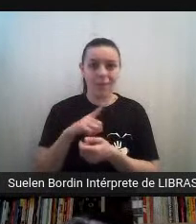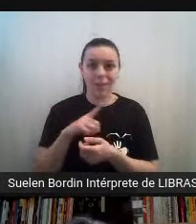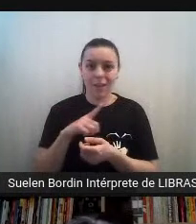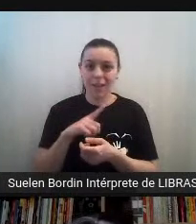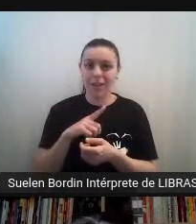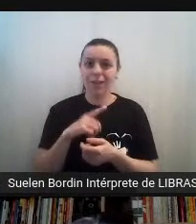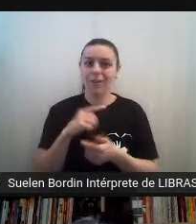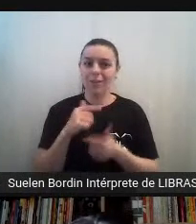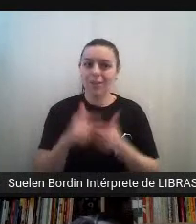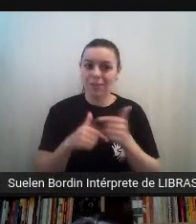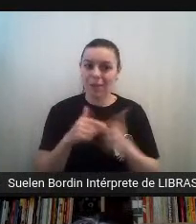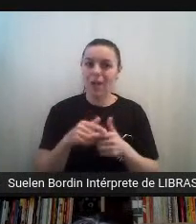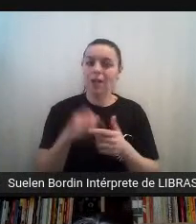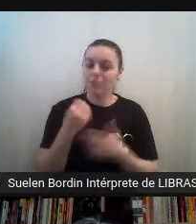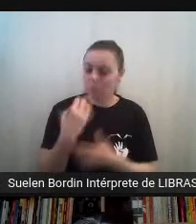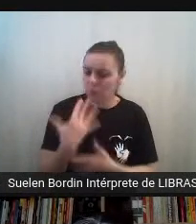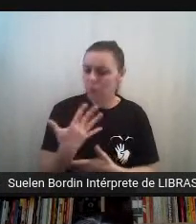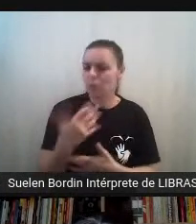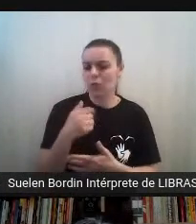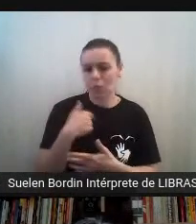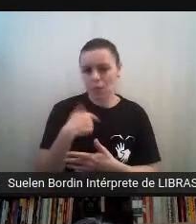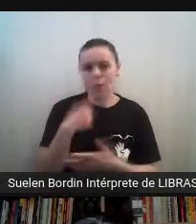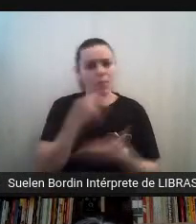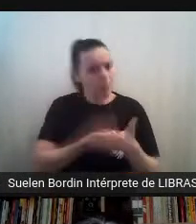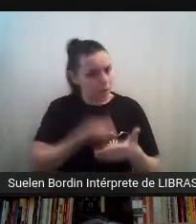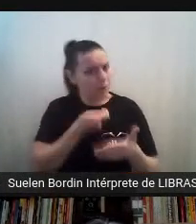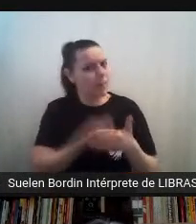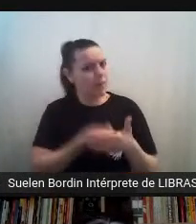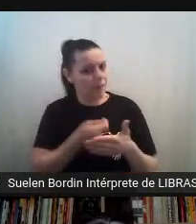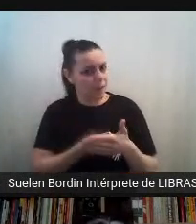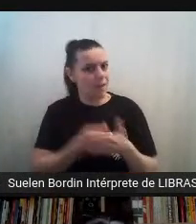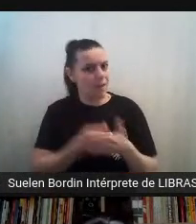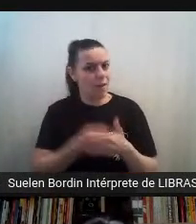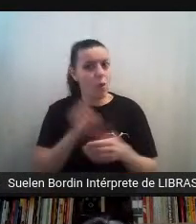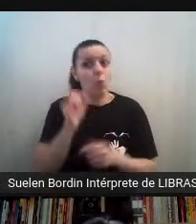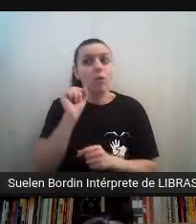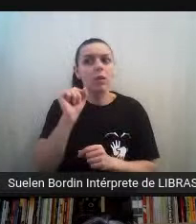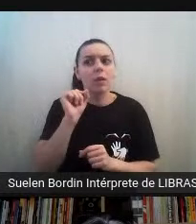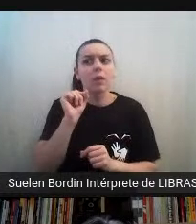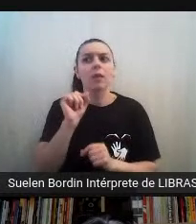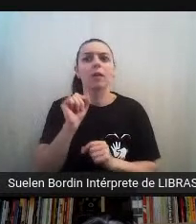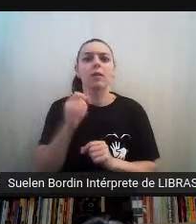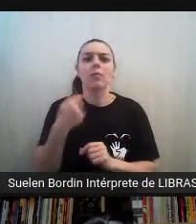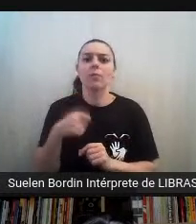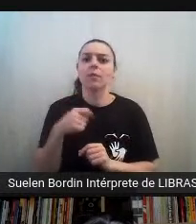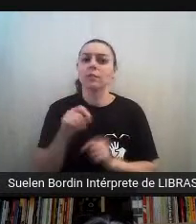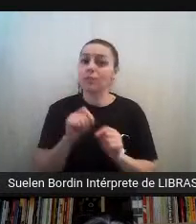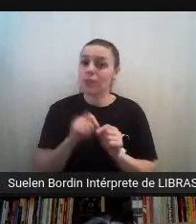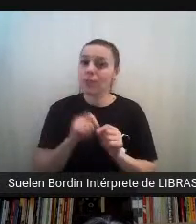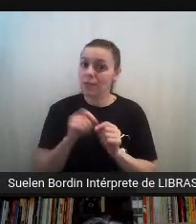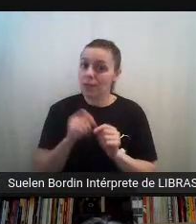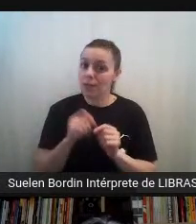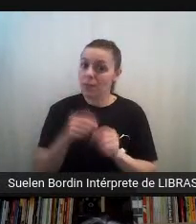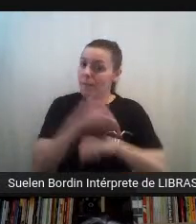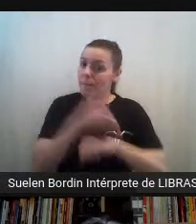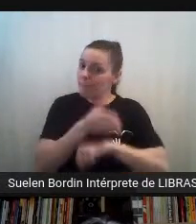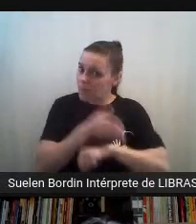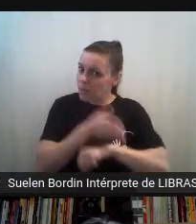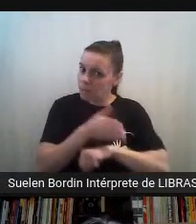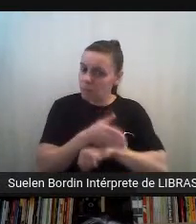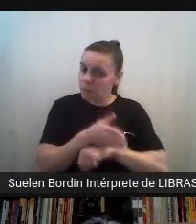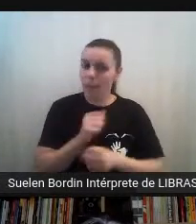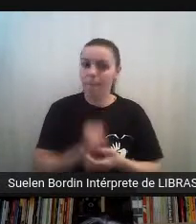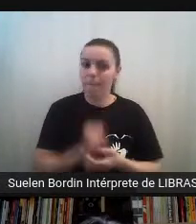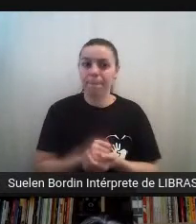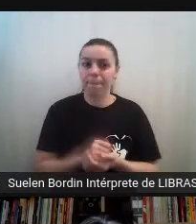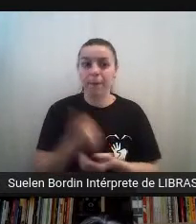assim, tá bom, então eu vou tentar, e o que é que eu preciso fazer para isso, né? Aí eu tive que investir, primeira